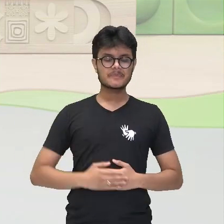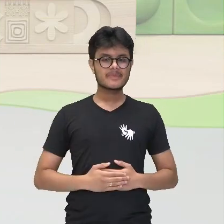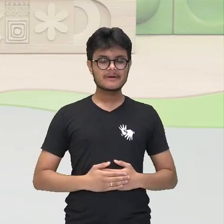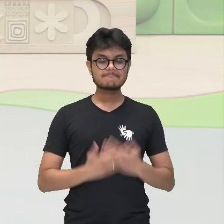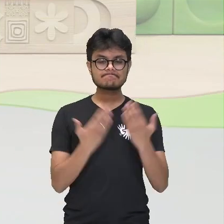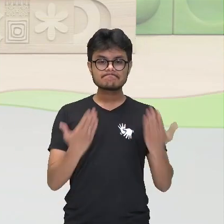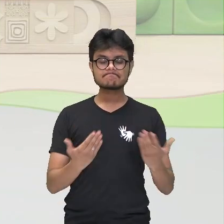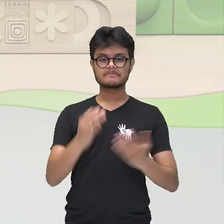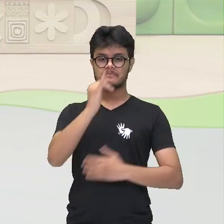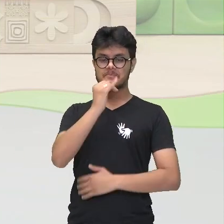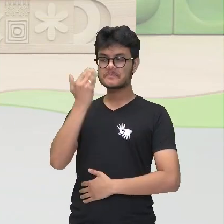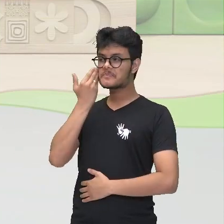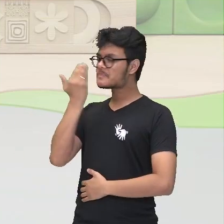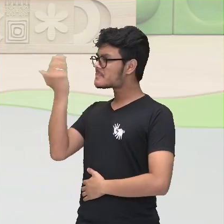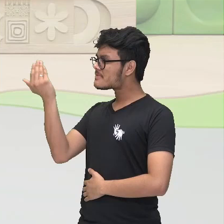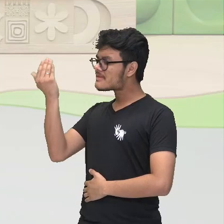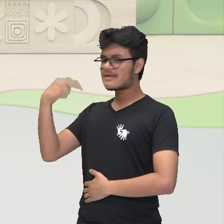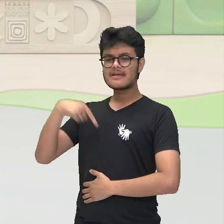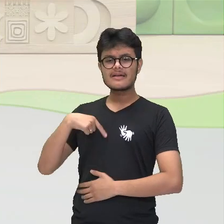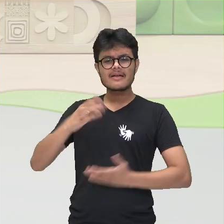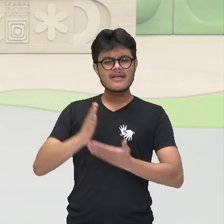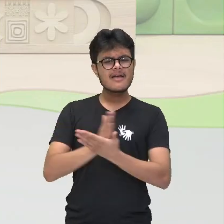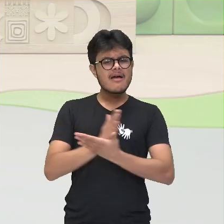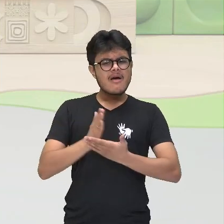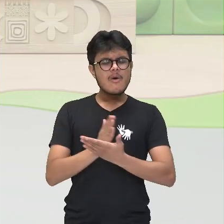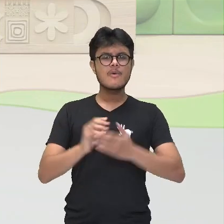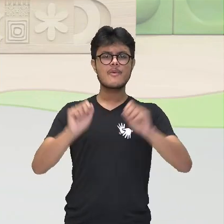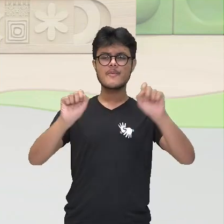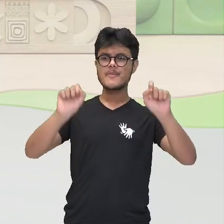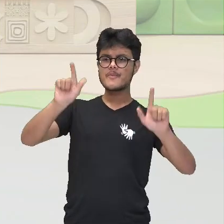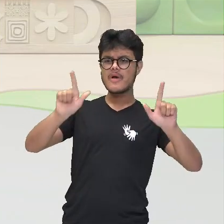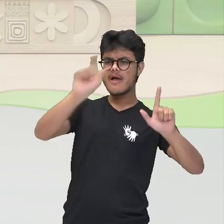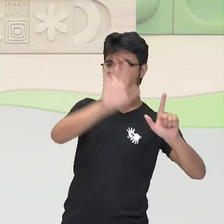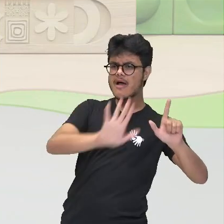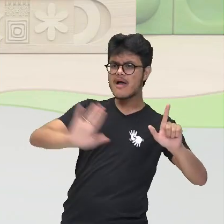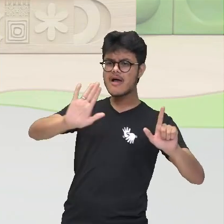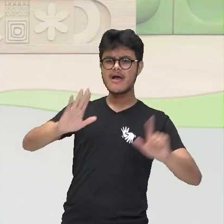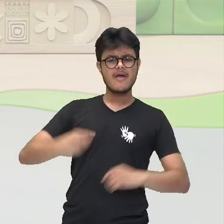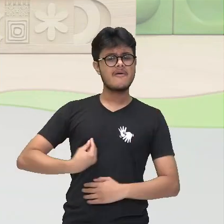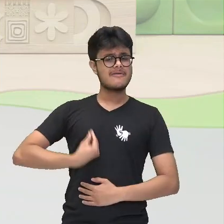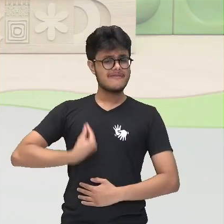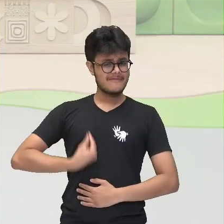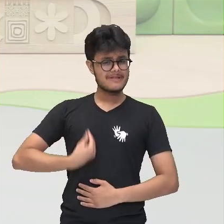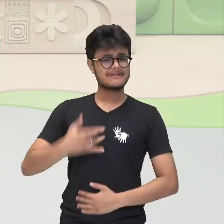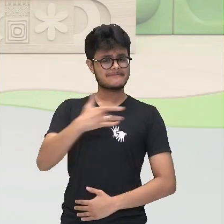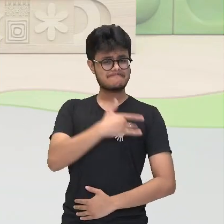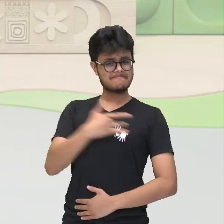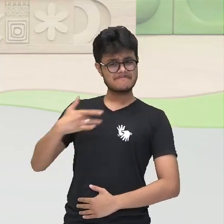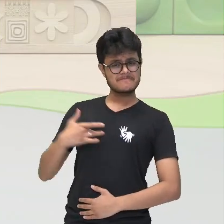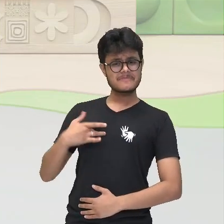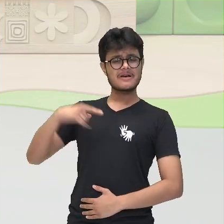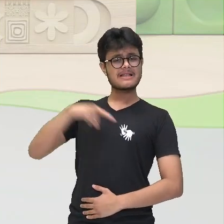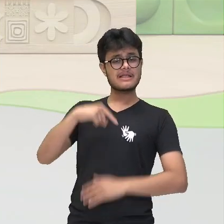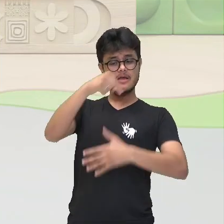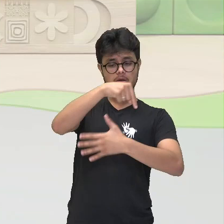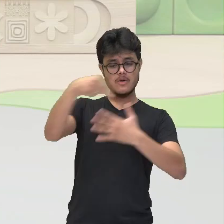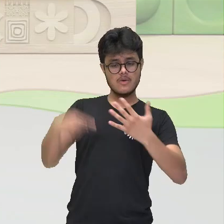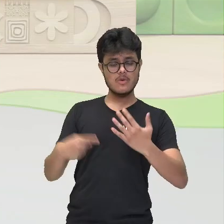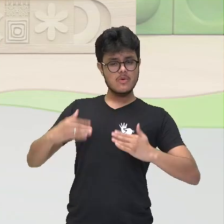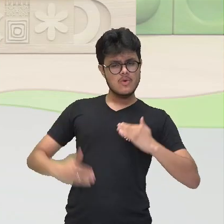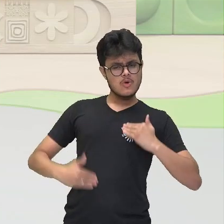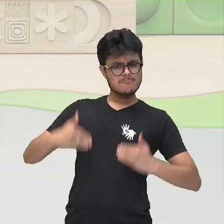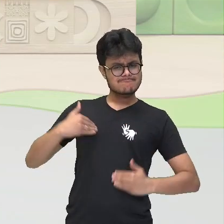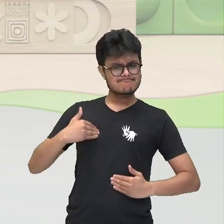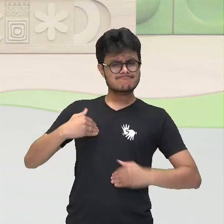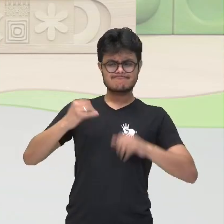gente traz para vocês algumas situações que estão relacionadas com uma vida saudável, hábitos bons que a gente pode